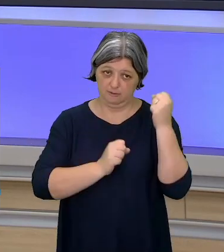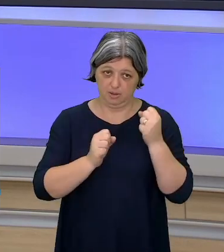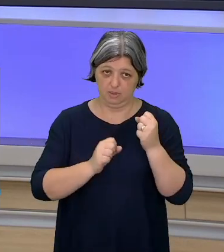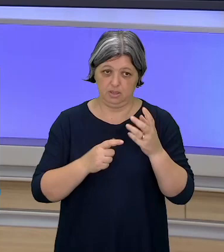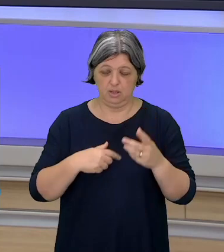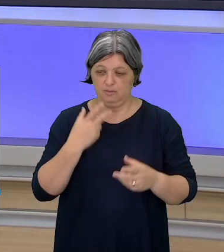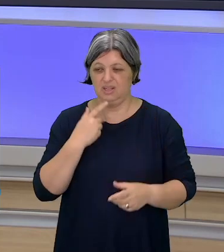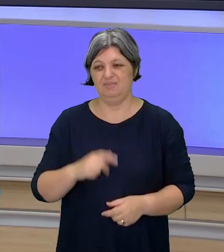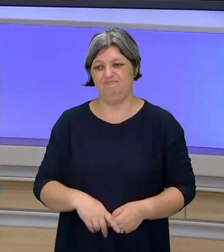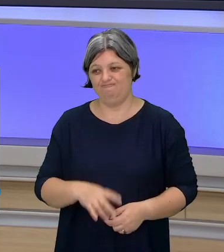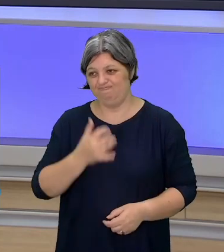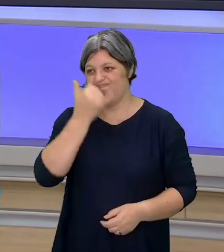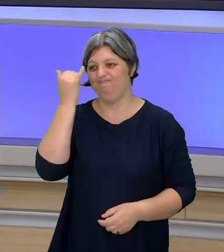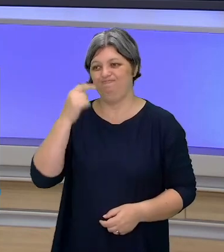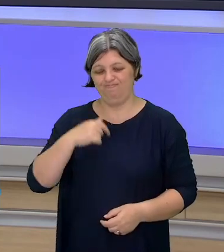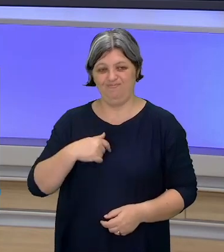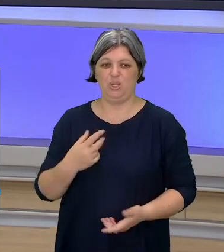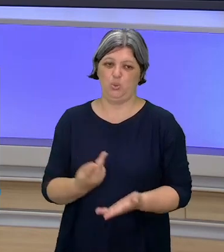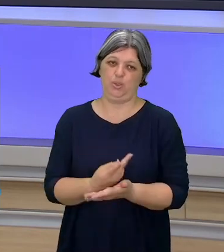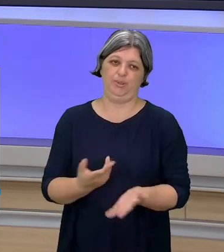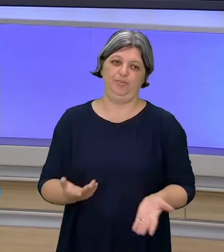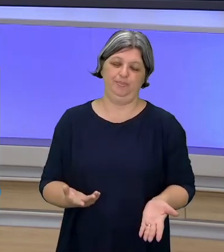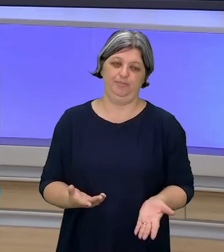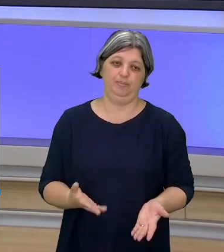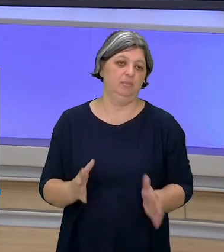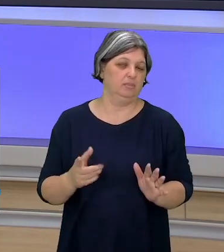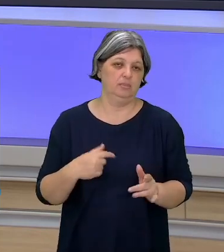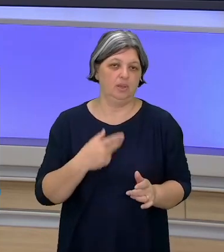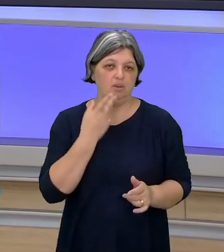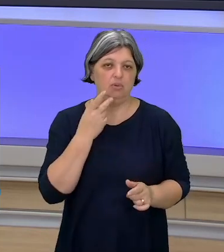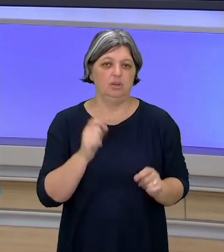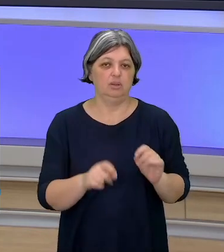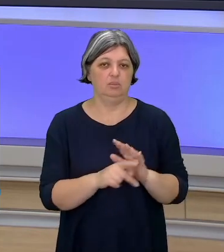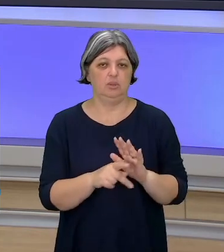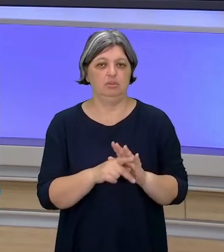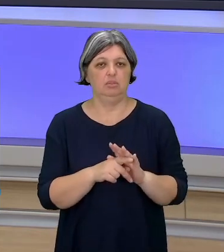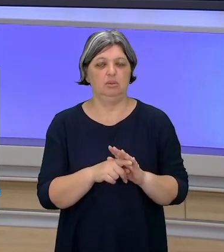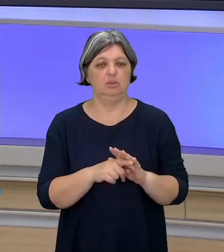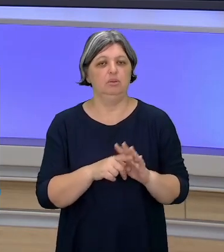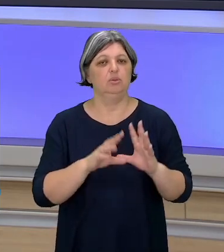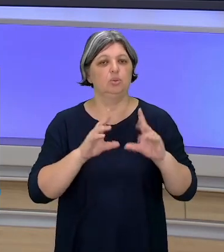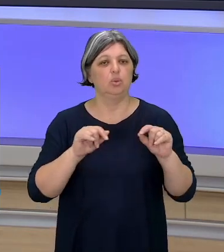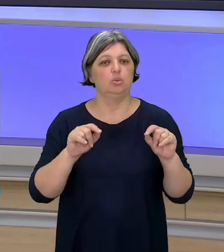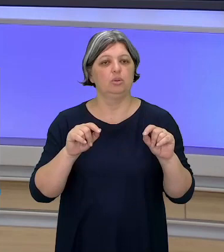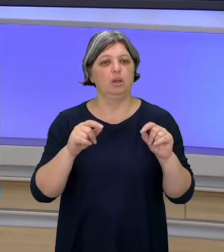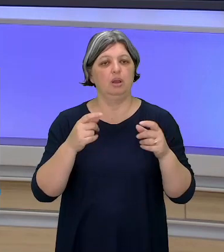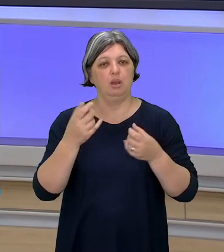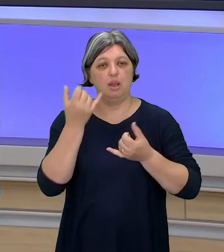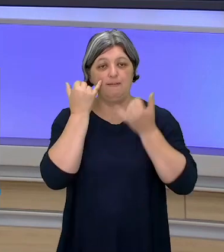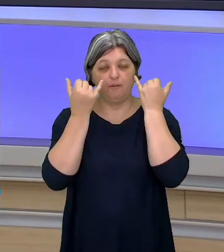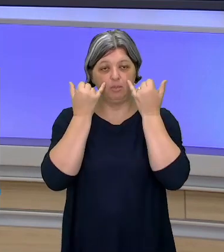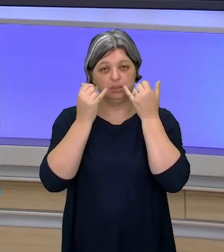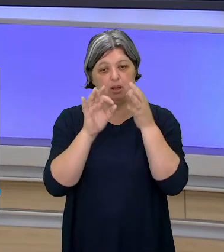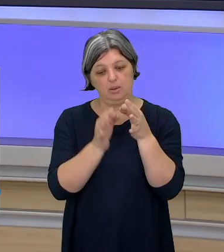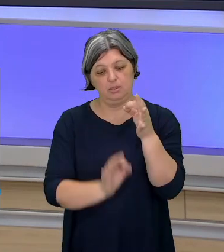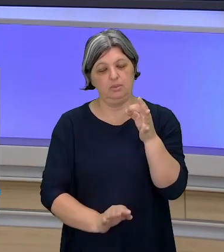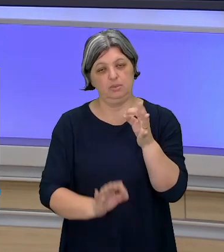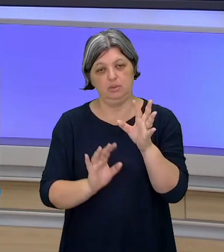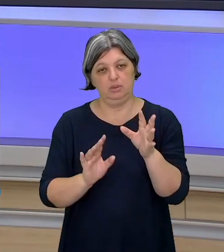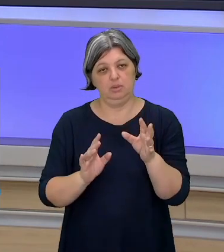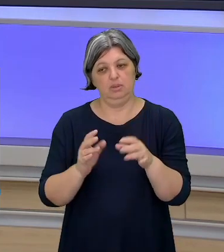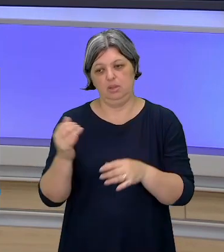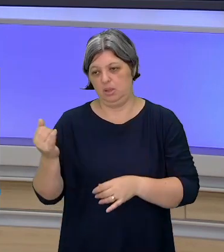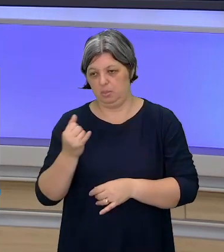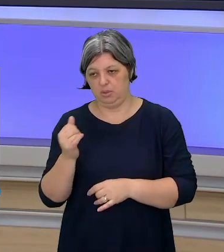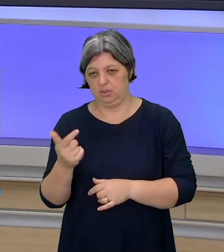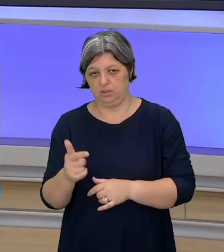Não. Então, o que eu posso fazer? Muitas vezes, eu não vou pegar isso aqui e dizer pra você que isso é inválido.